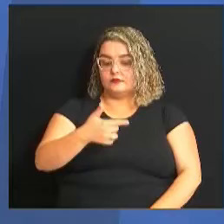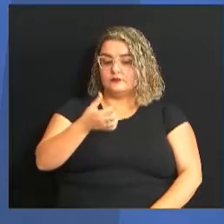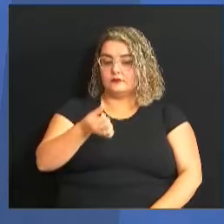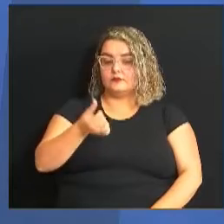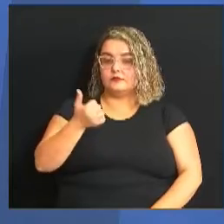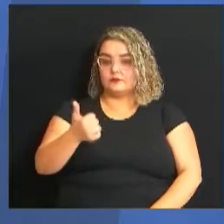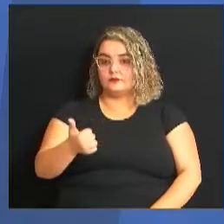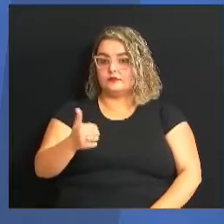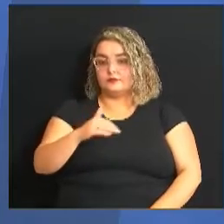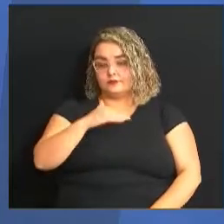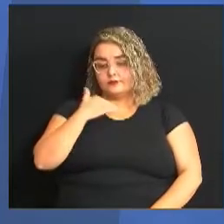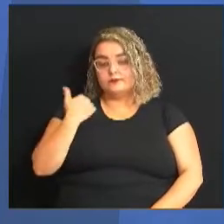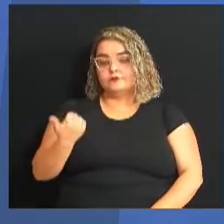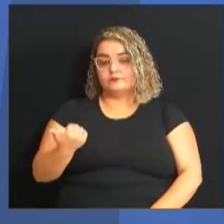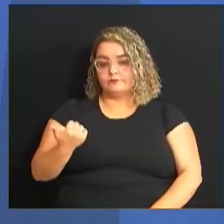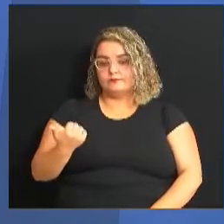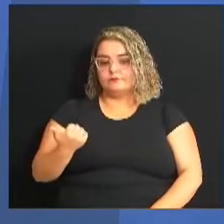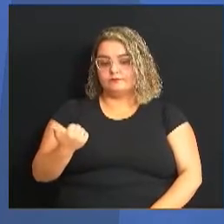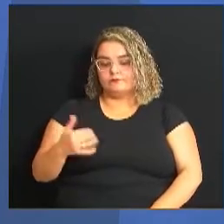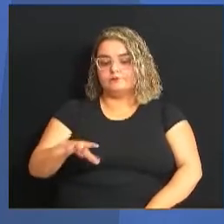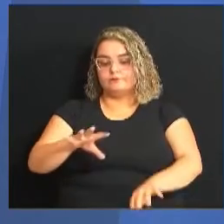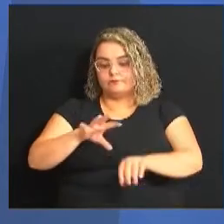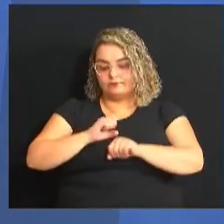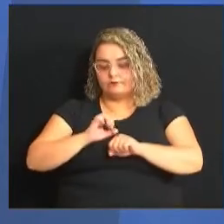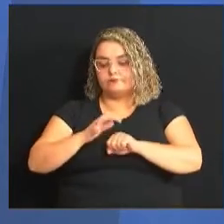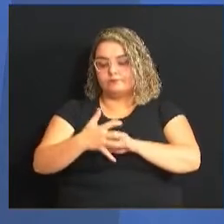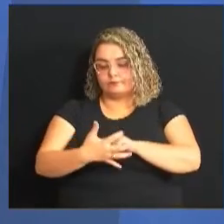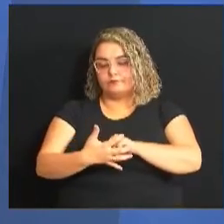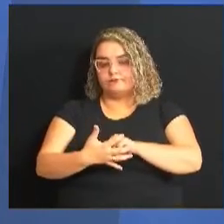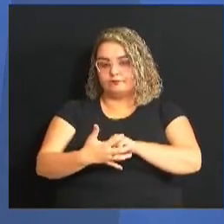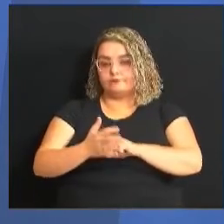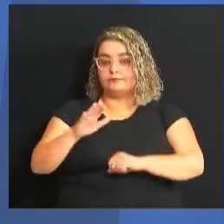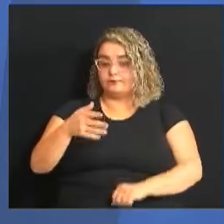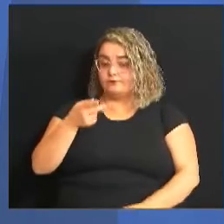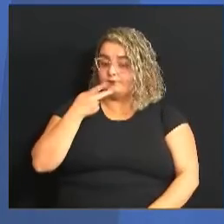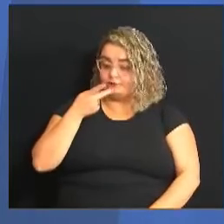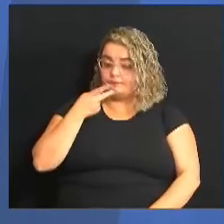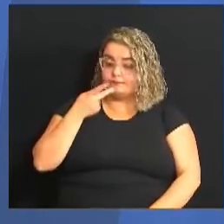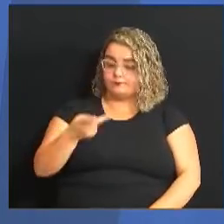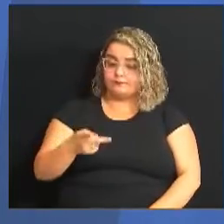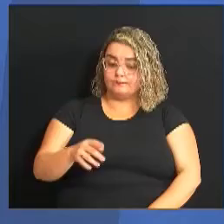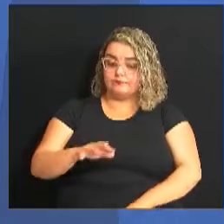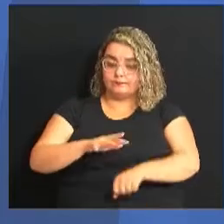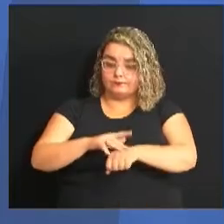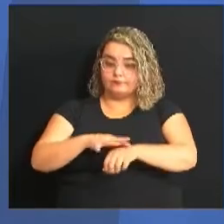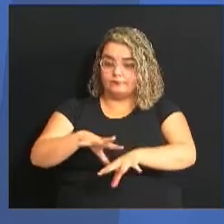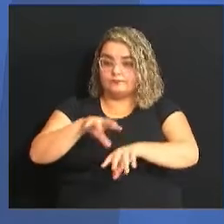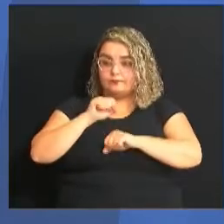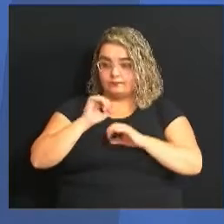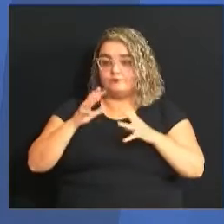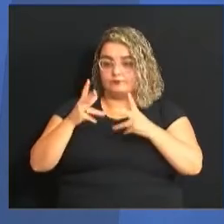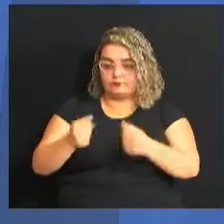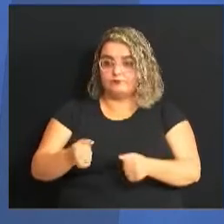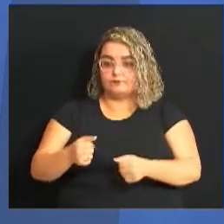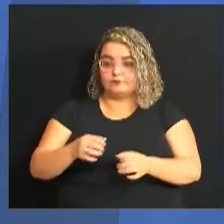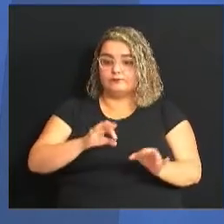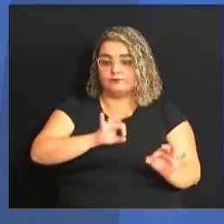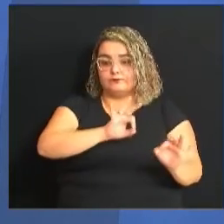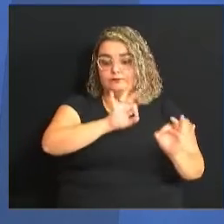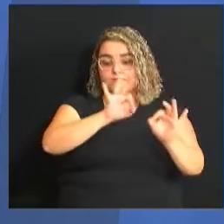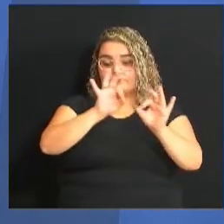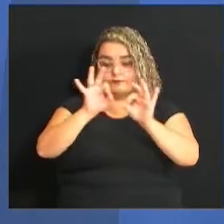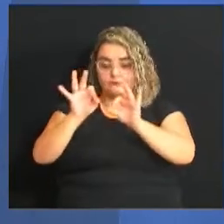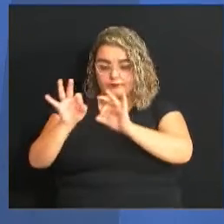5.261 óbitos devido à doença. Quando a gente fala nas doenças respiratórias como um todo, que a gente vem acompanhando